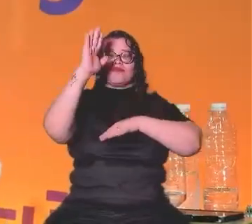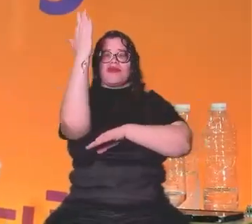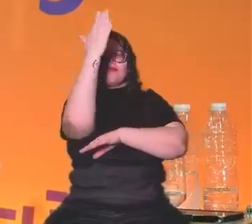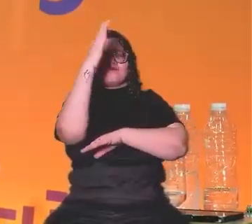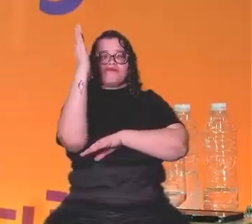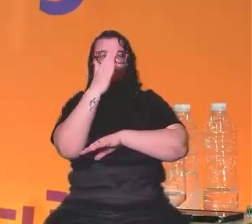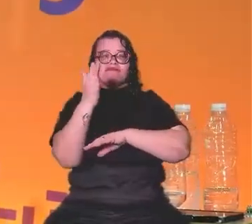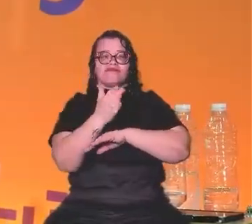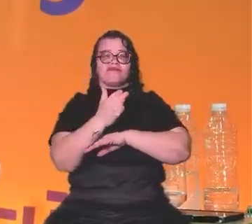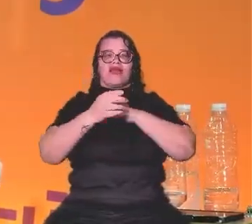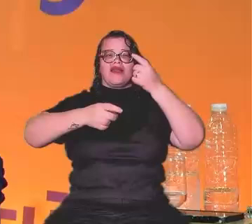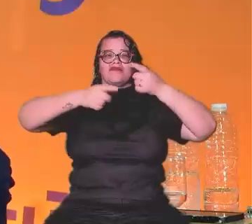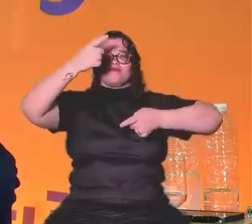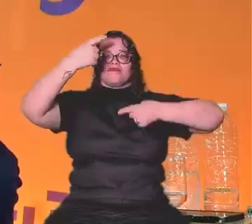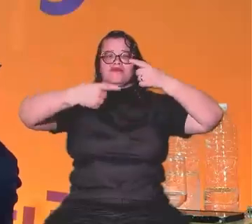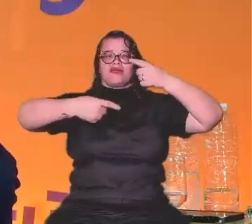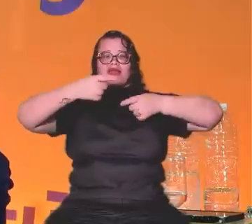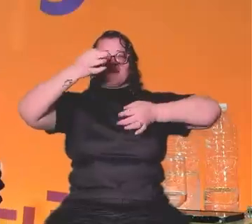a se redemocratizar.